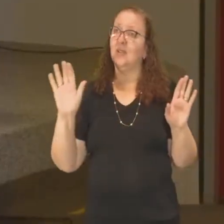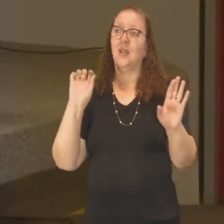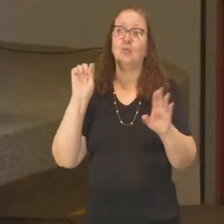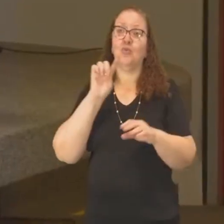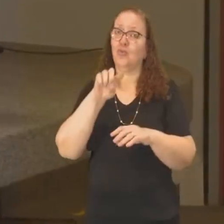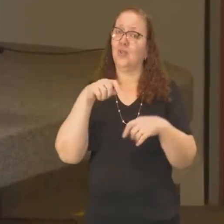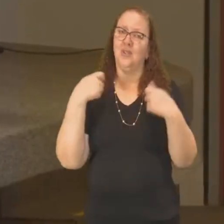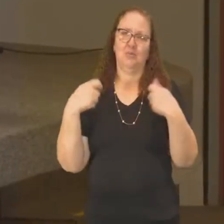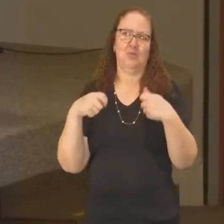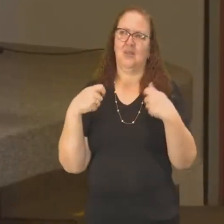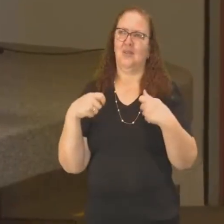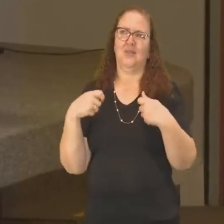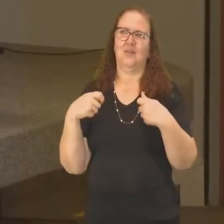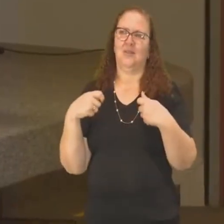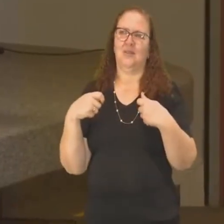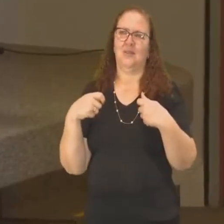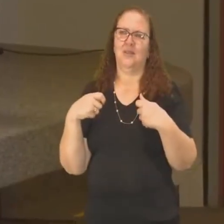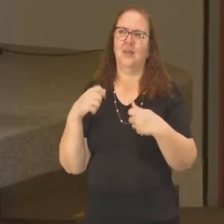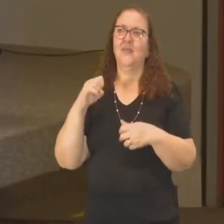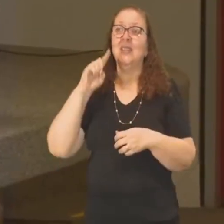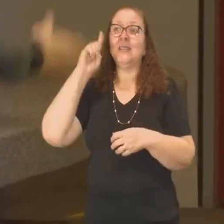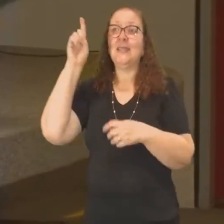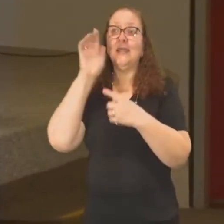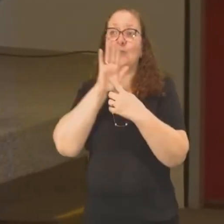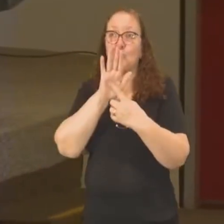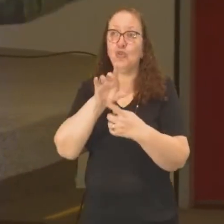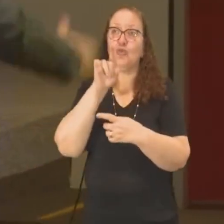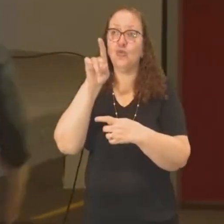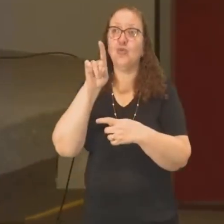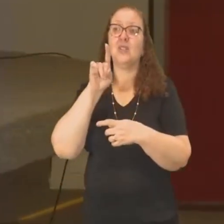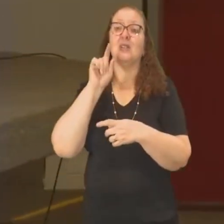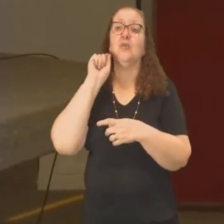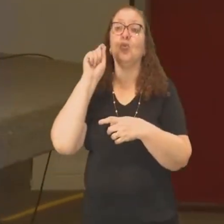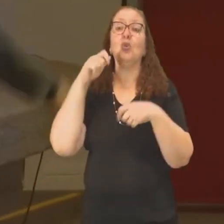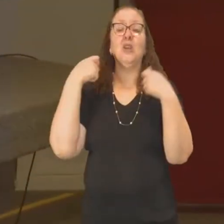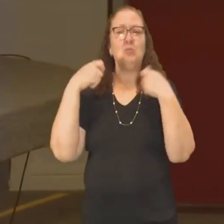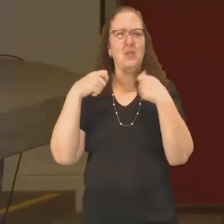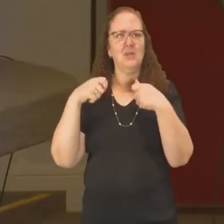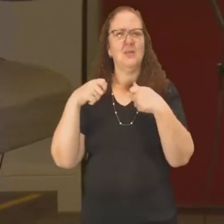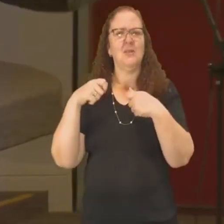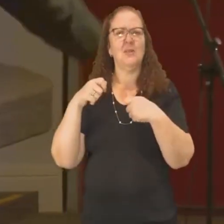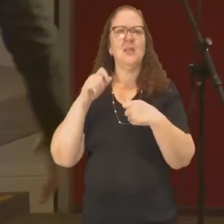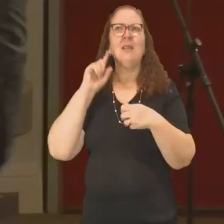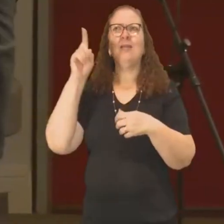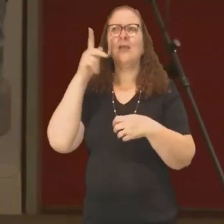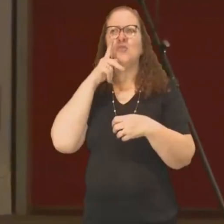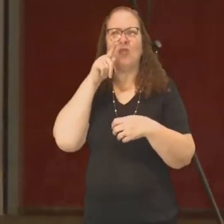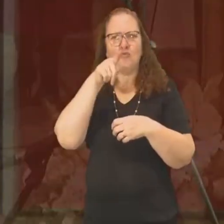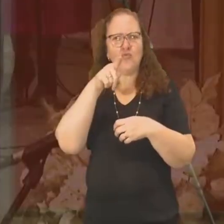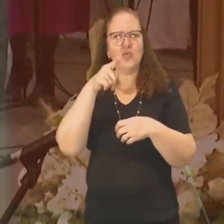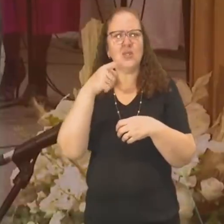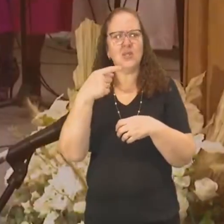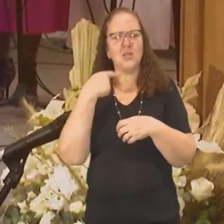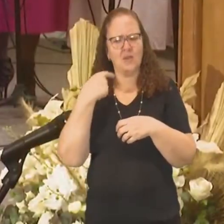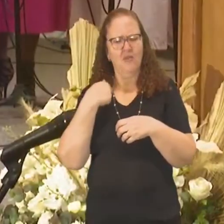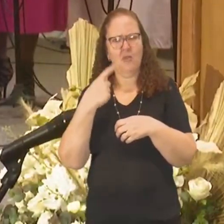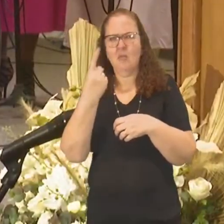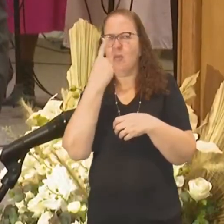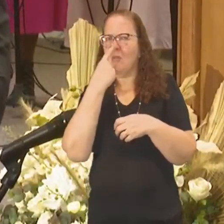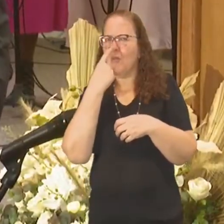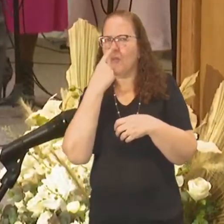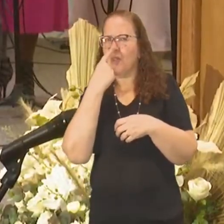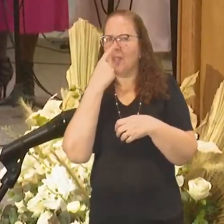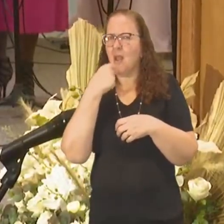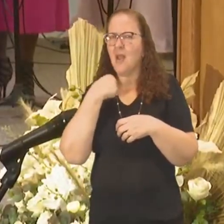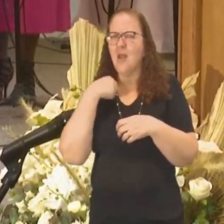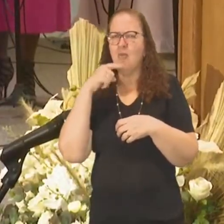noite Deus mostrou a você o caminho, dizendo: olha, se você se aproximar de mim, se você depender mais da minha graça, do meu favor, eu